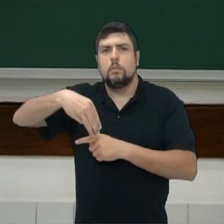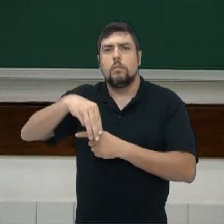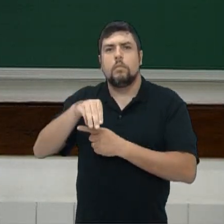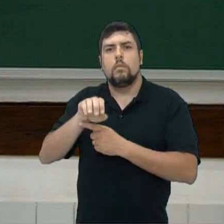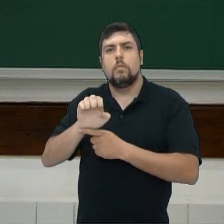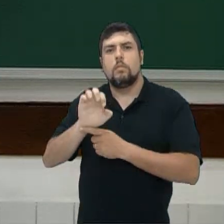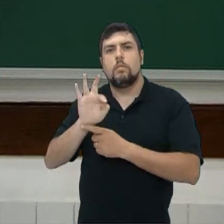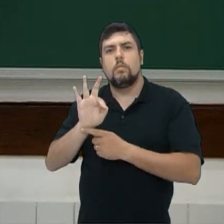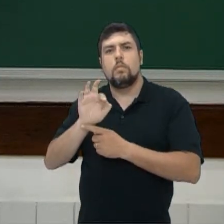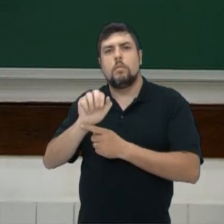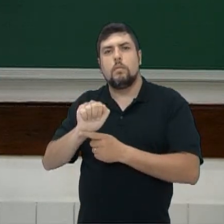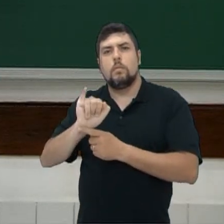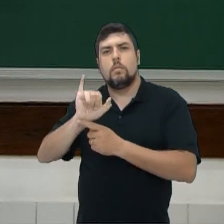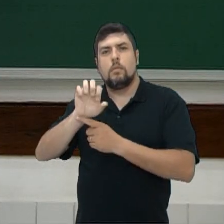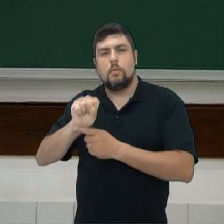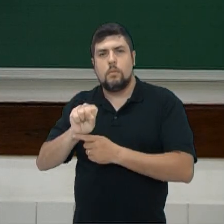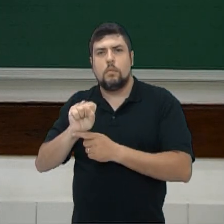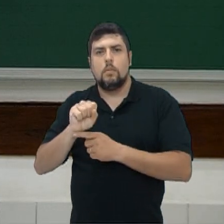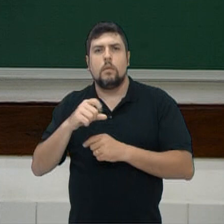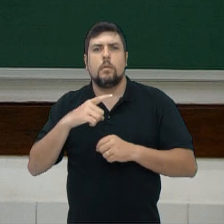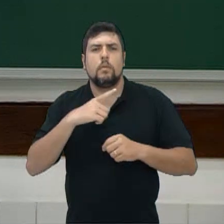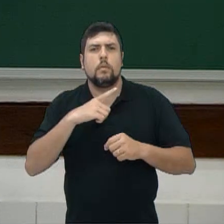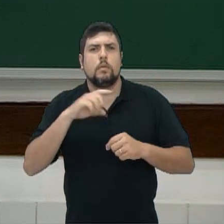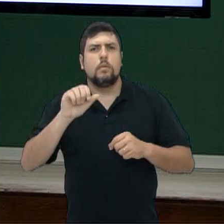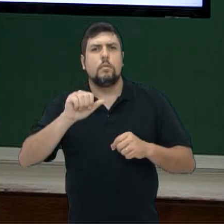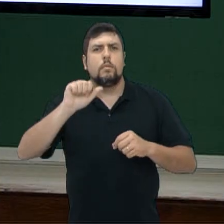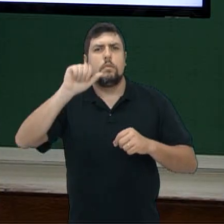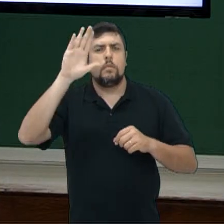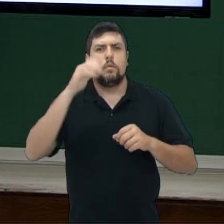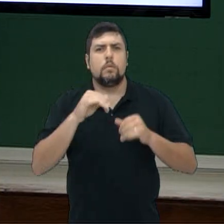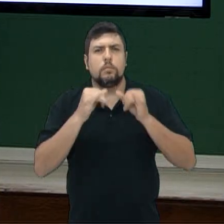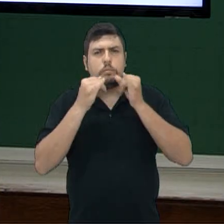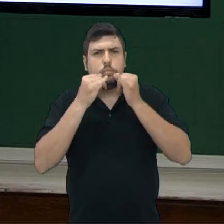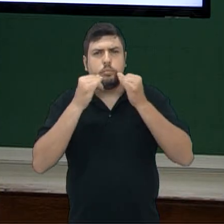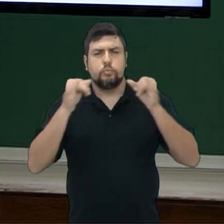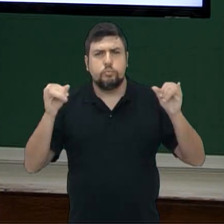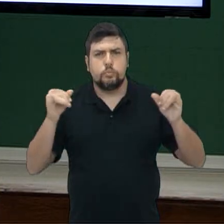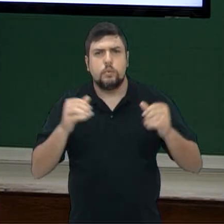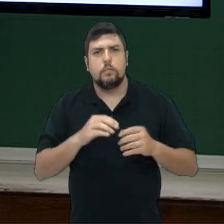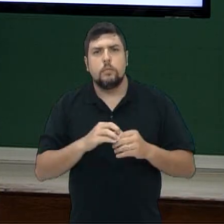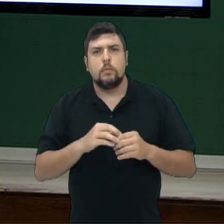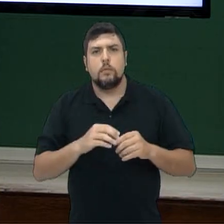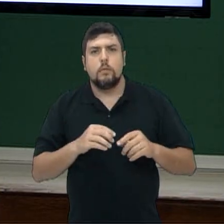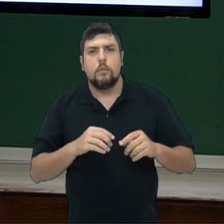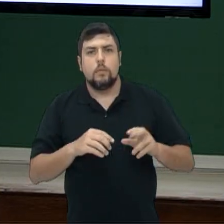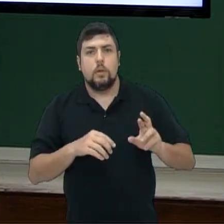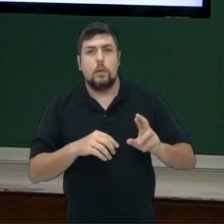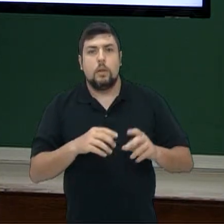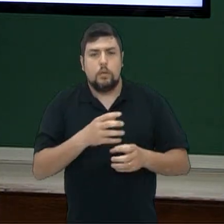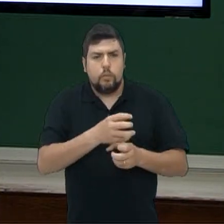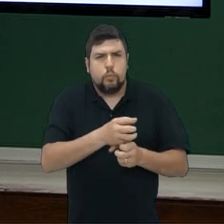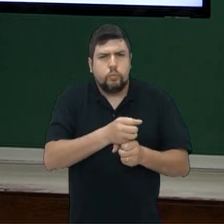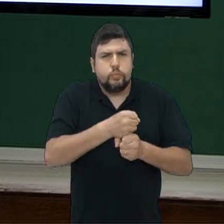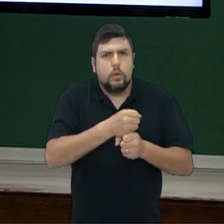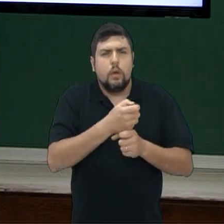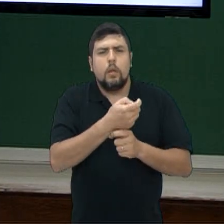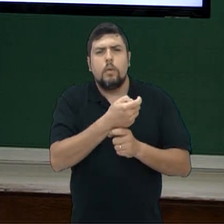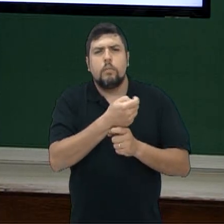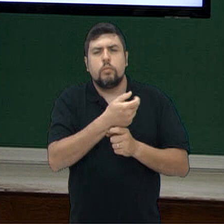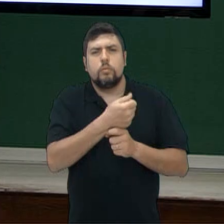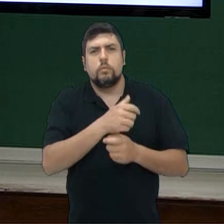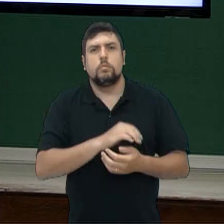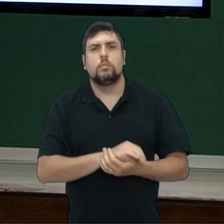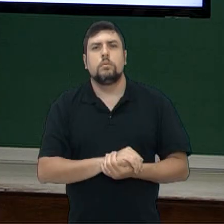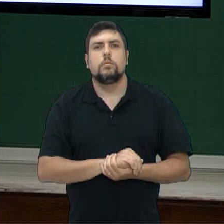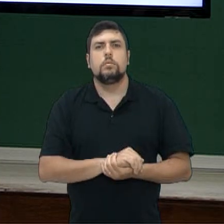a menor condutividade elétrica. Desculpa, a menor resistividade elétrica. Então, aqui,